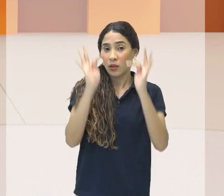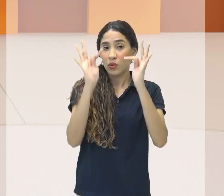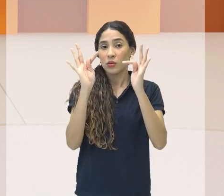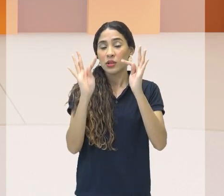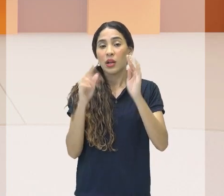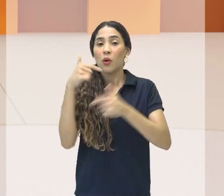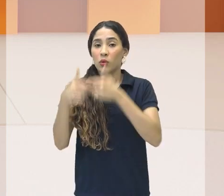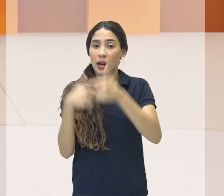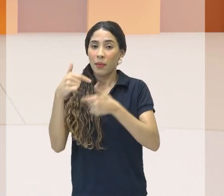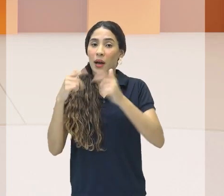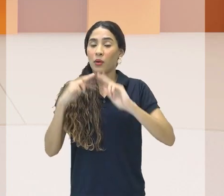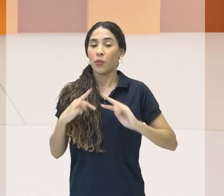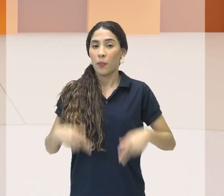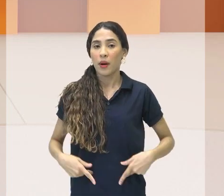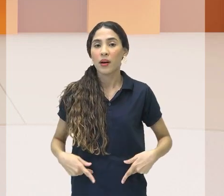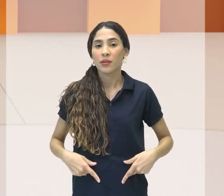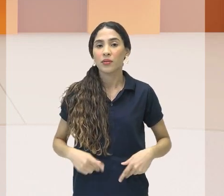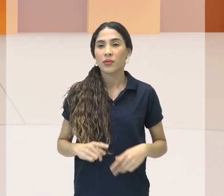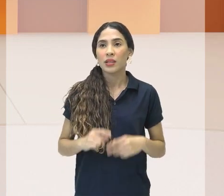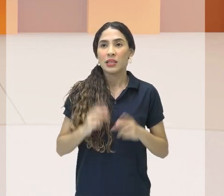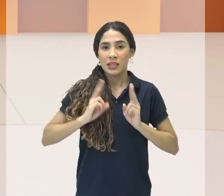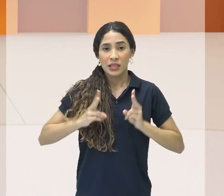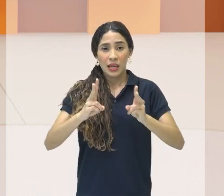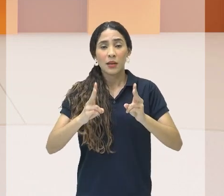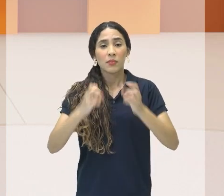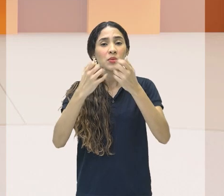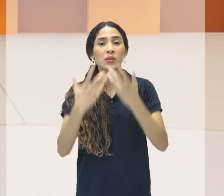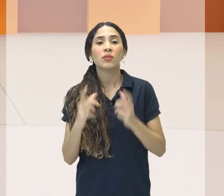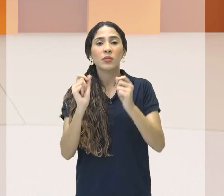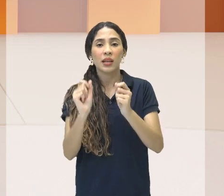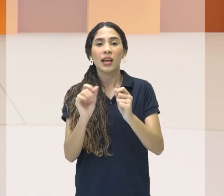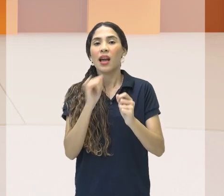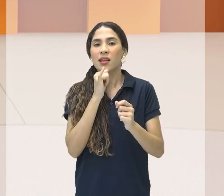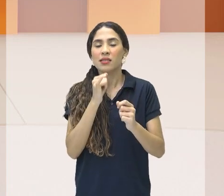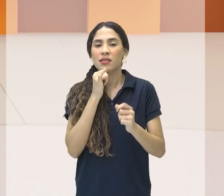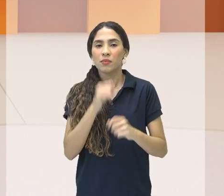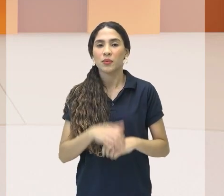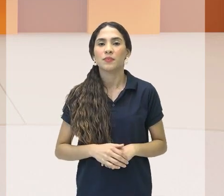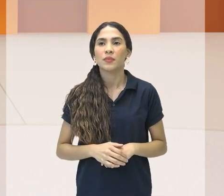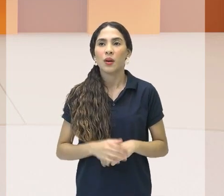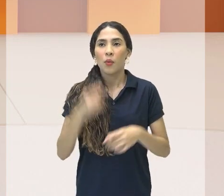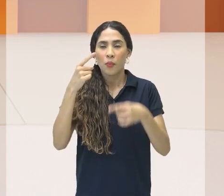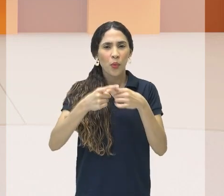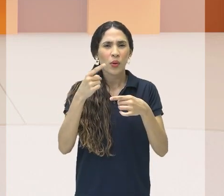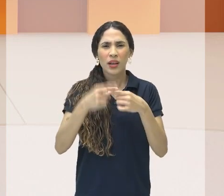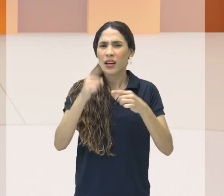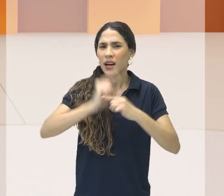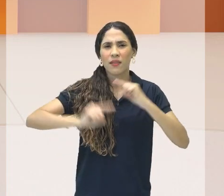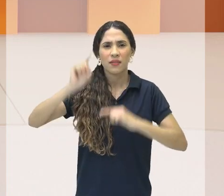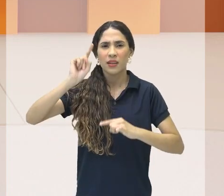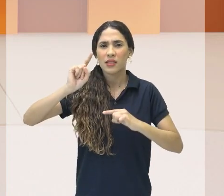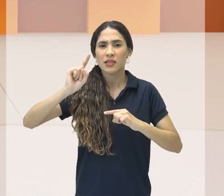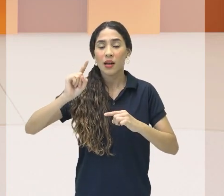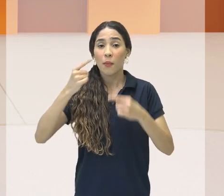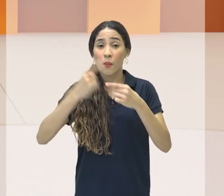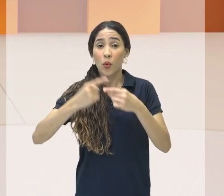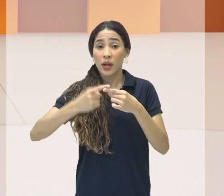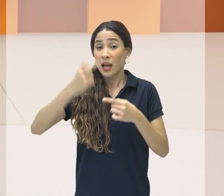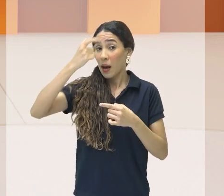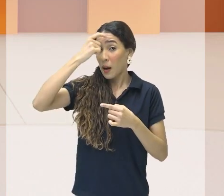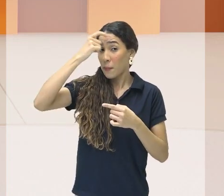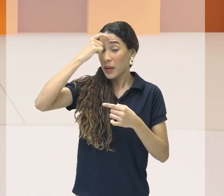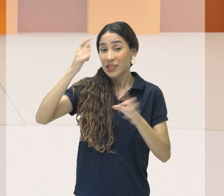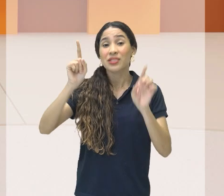o trabalho humano, né? Nós estamos sempre falando de coisas que estão... Por que ela avança? Porque a mente